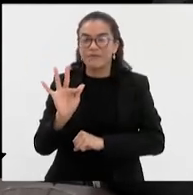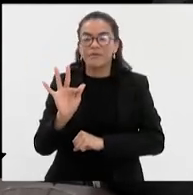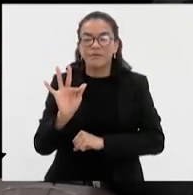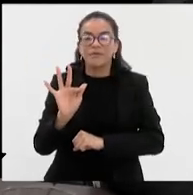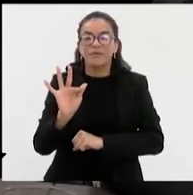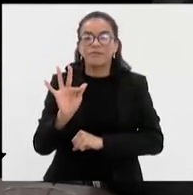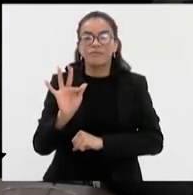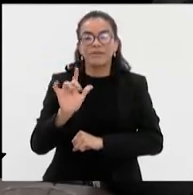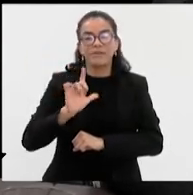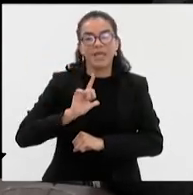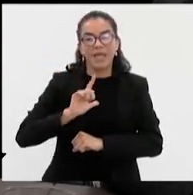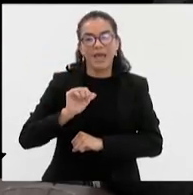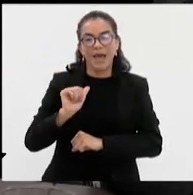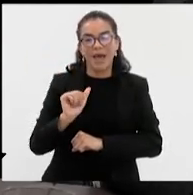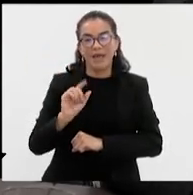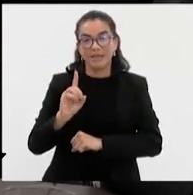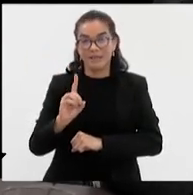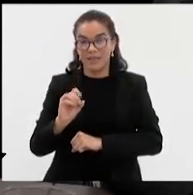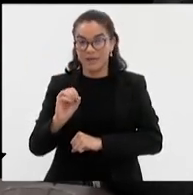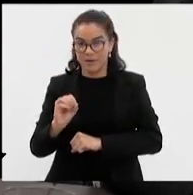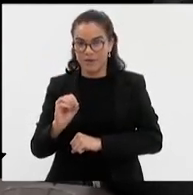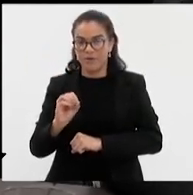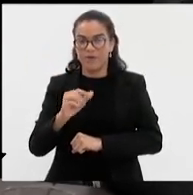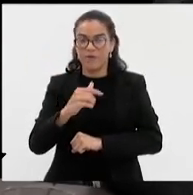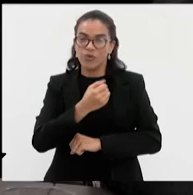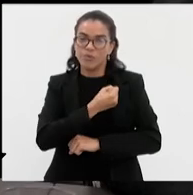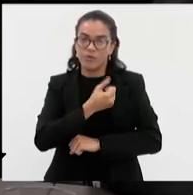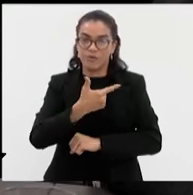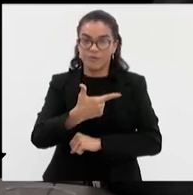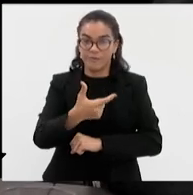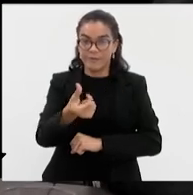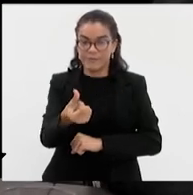da ADO número 26,